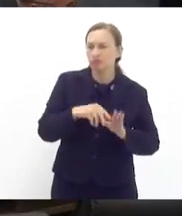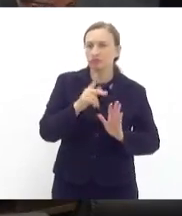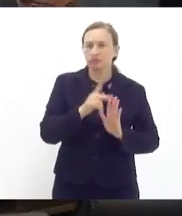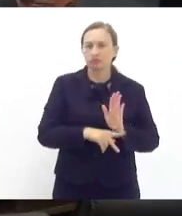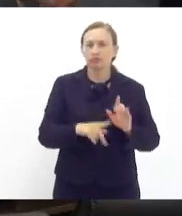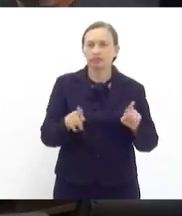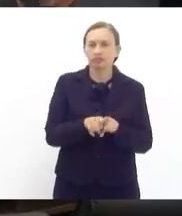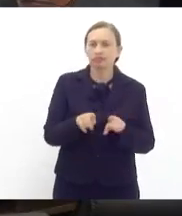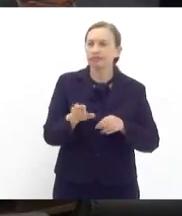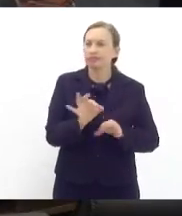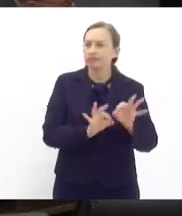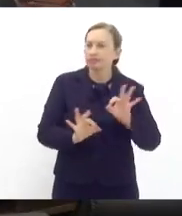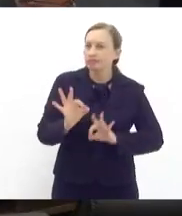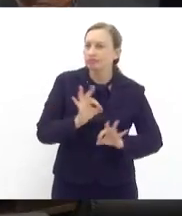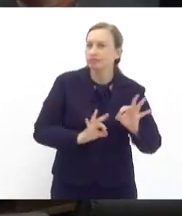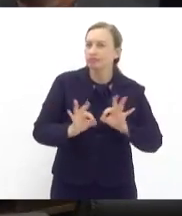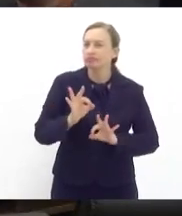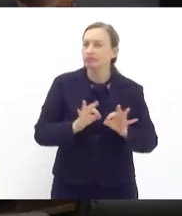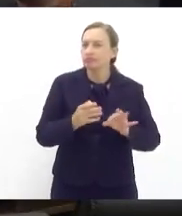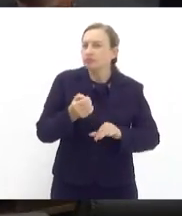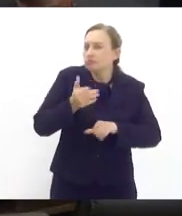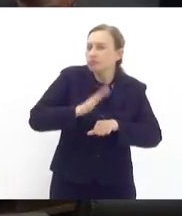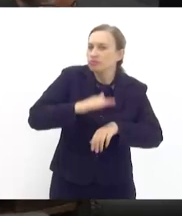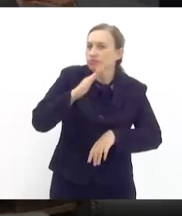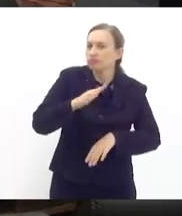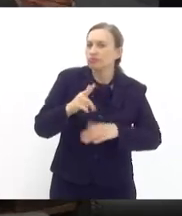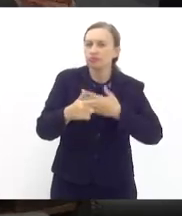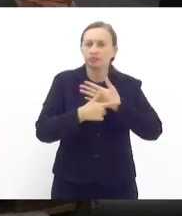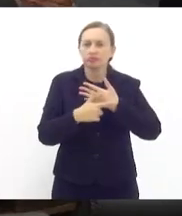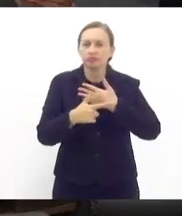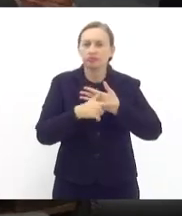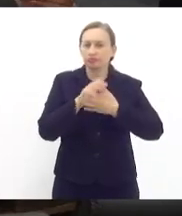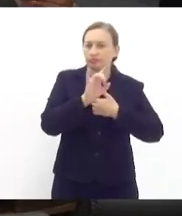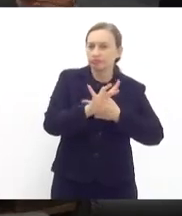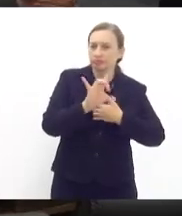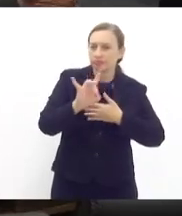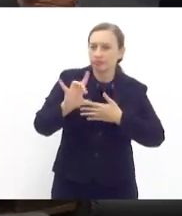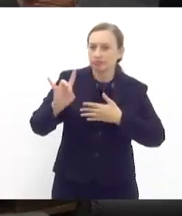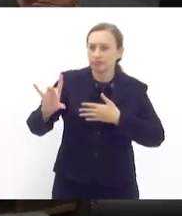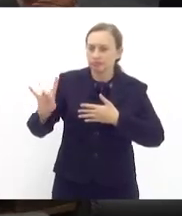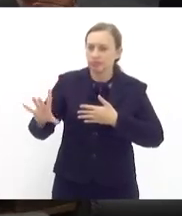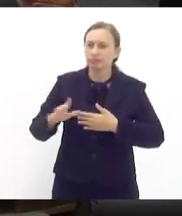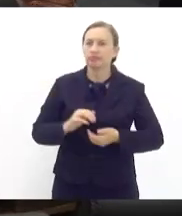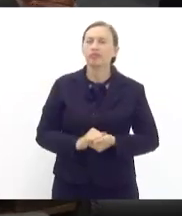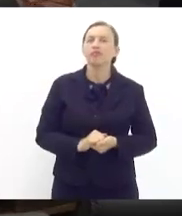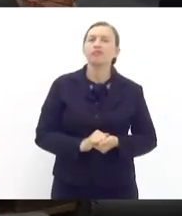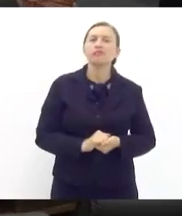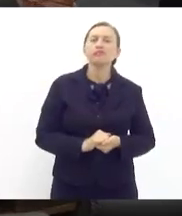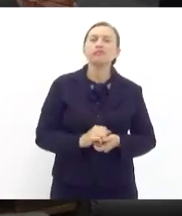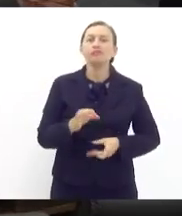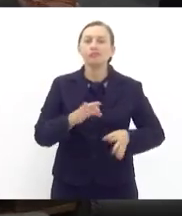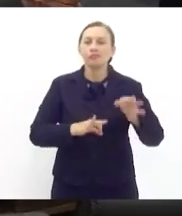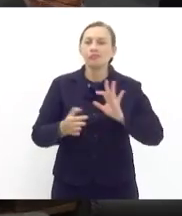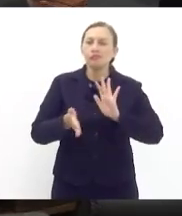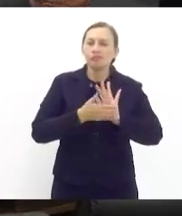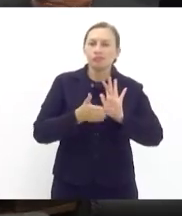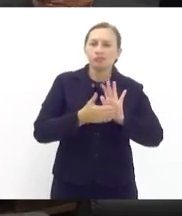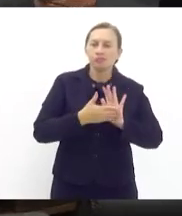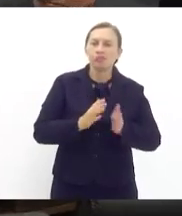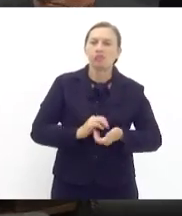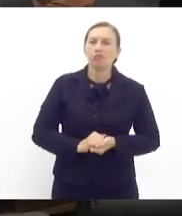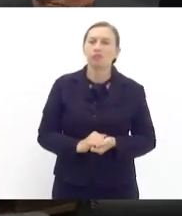também para organizar um pouco mais o papel de cada participante nesse programa proposto